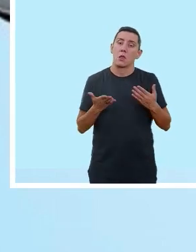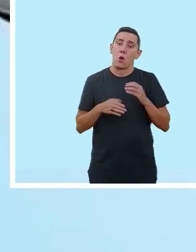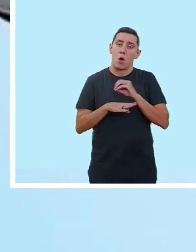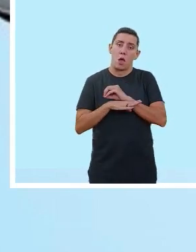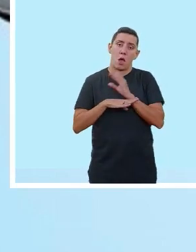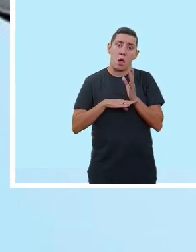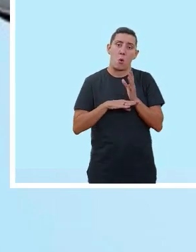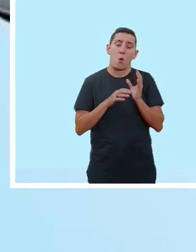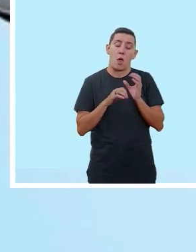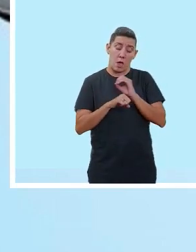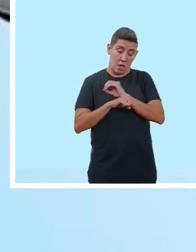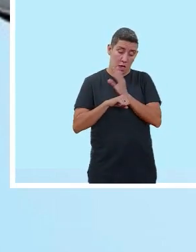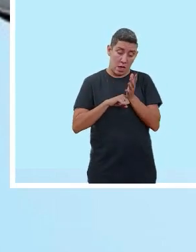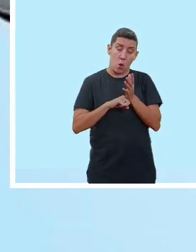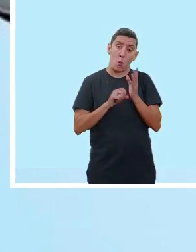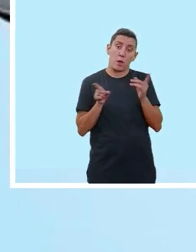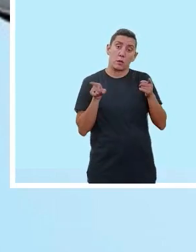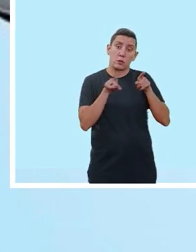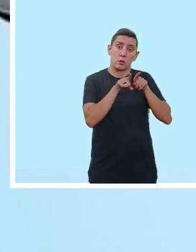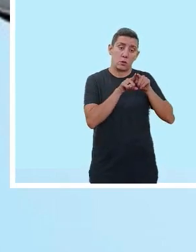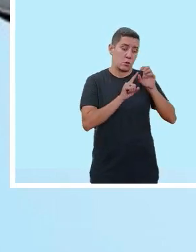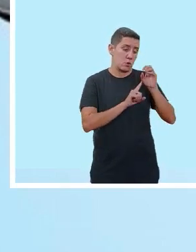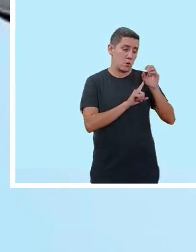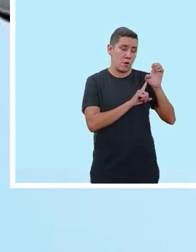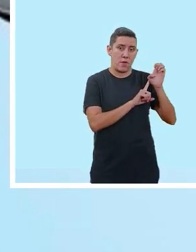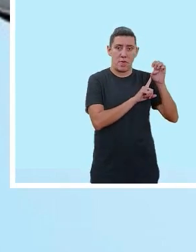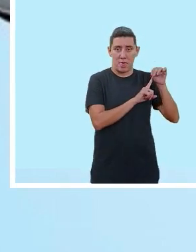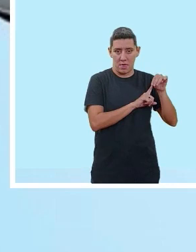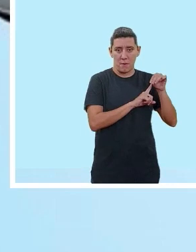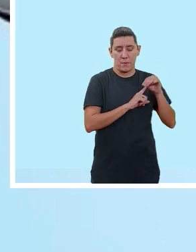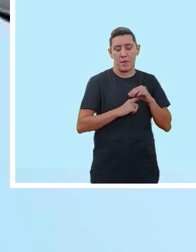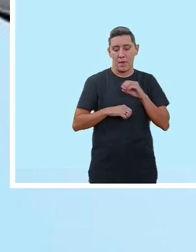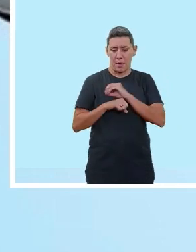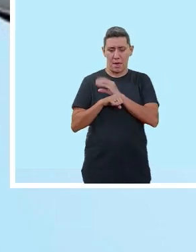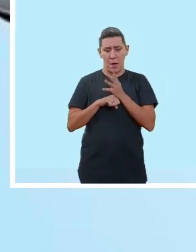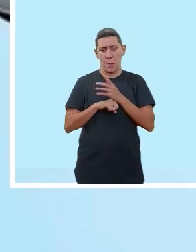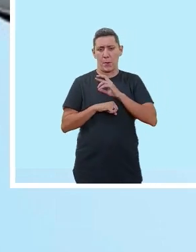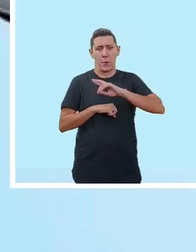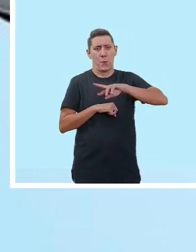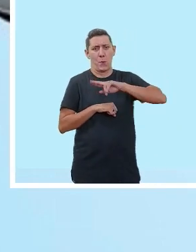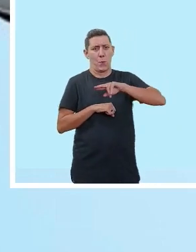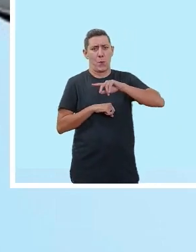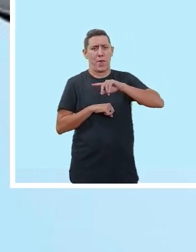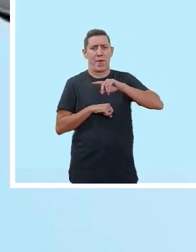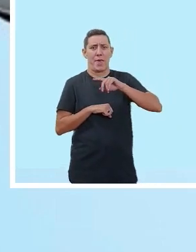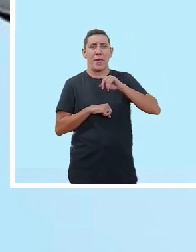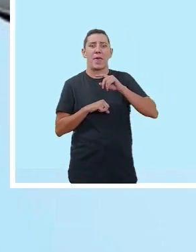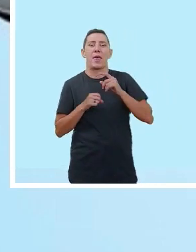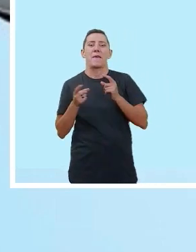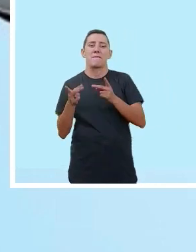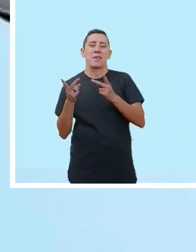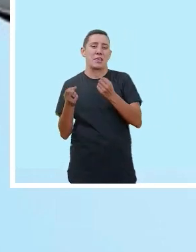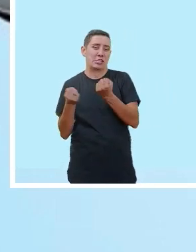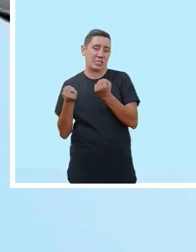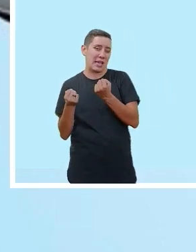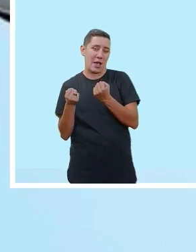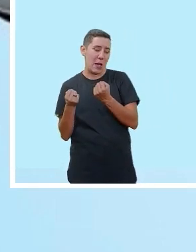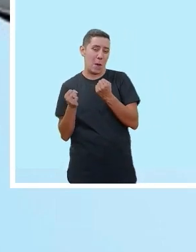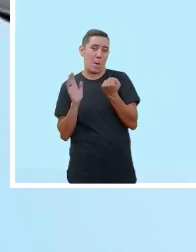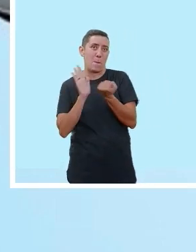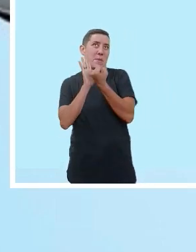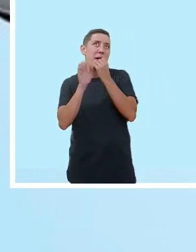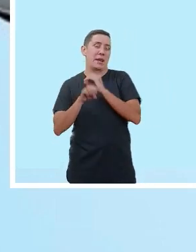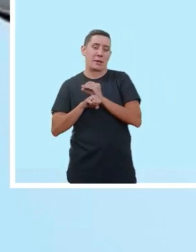o objetivo da Huawei não é vender o carro, né? Então você não vai chegar na concessionária e comprar um carro Huawei para